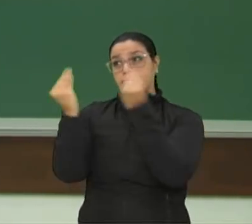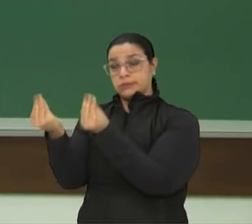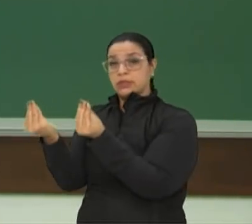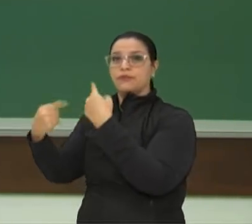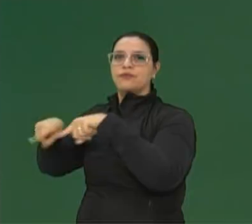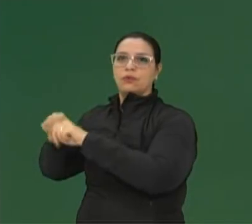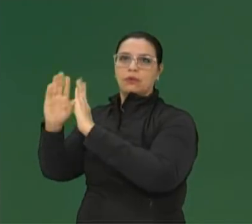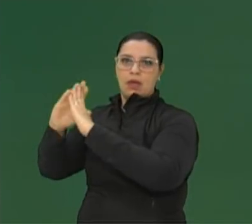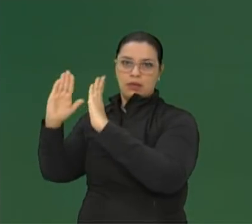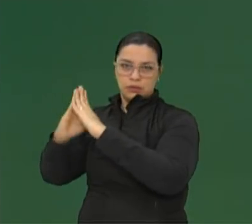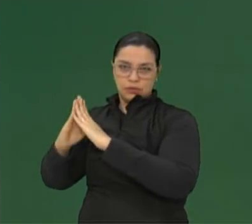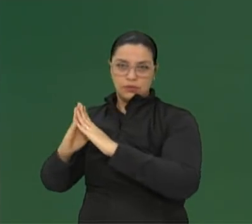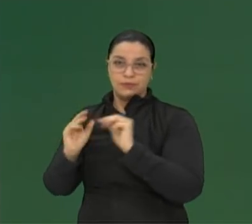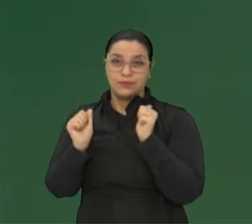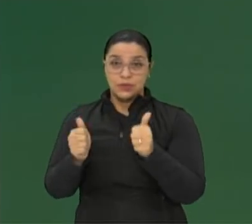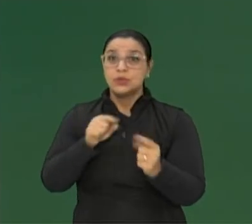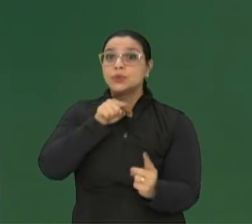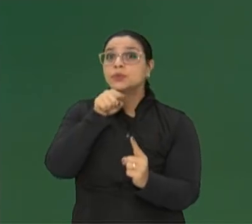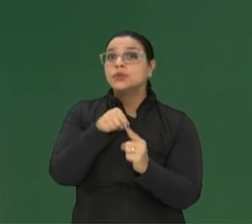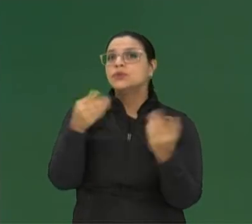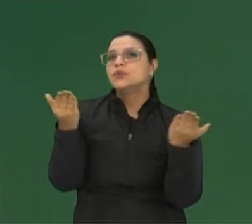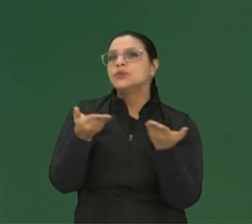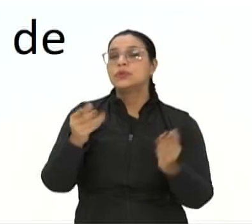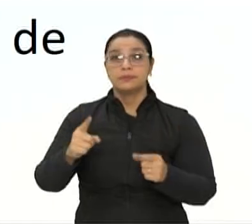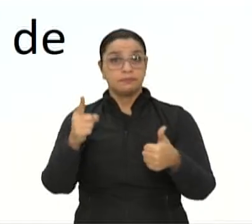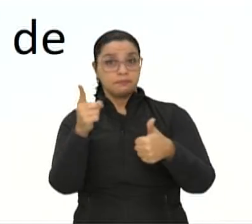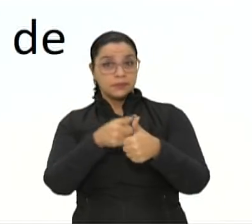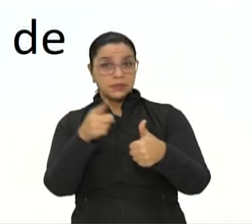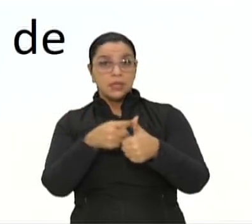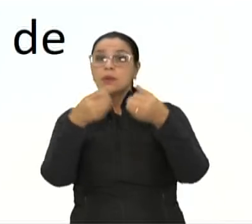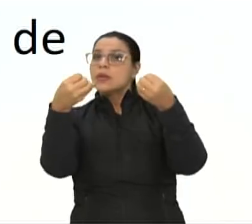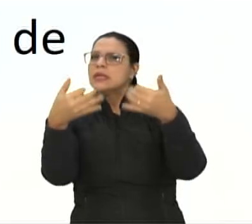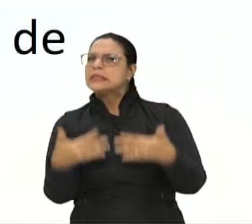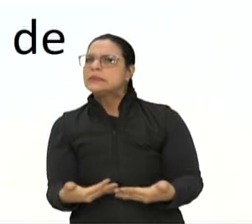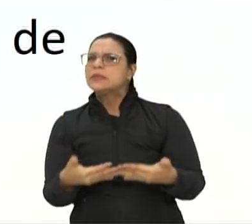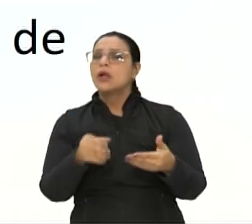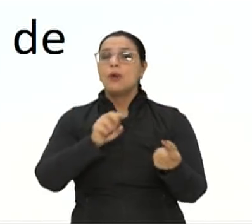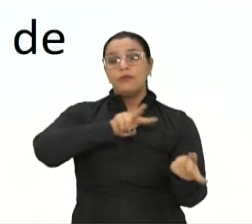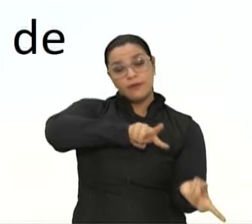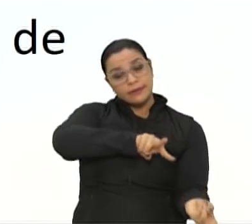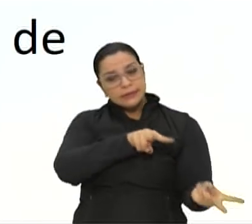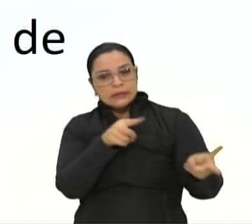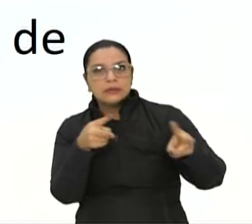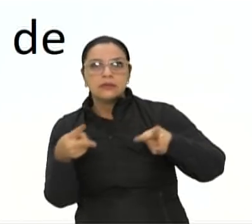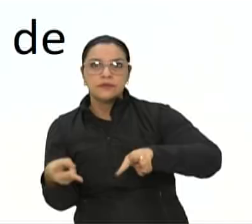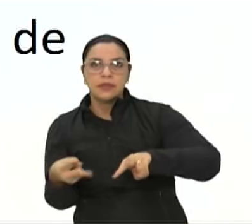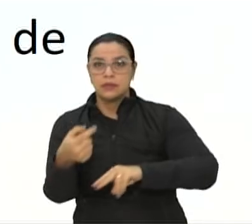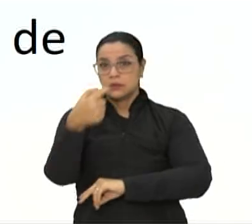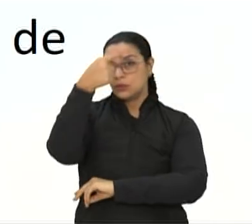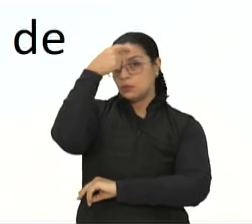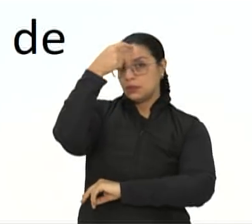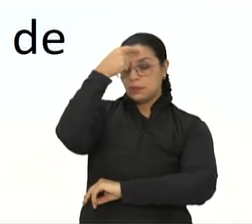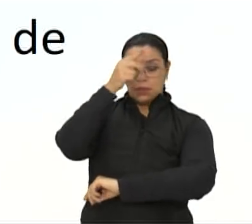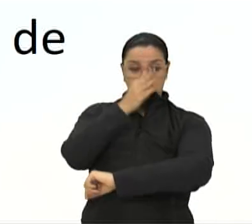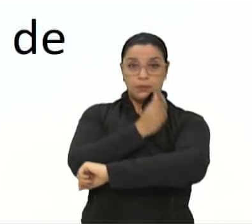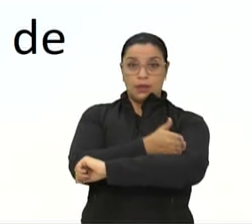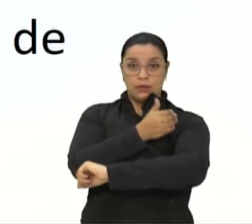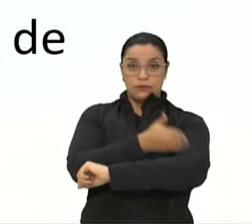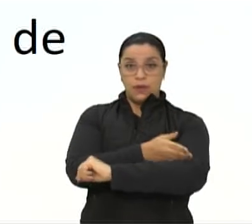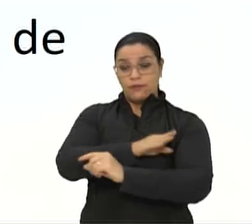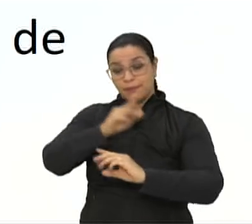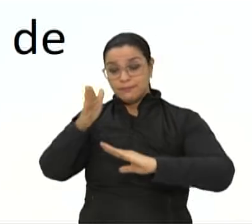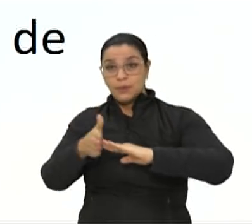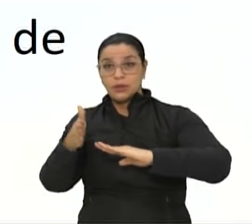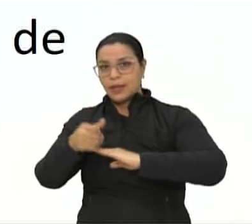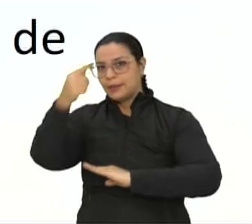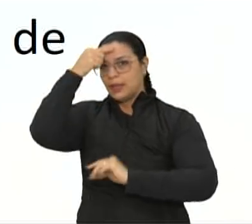lá. Objetivos da aula de hoje, galera. Primeiro, explicar a passagem do pensamento medieval para o pensamento